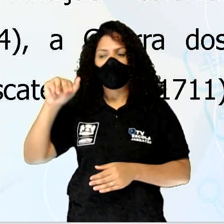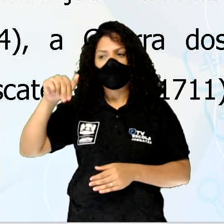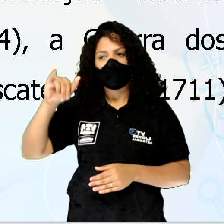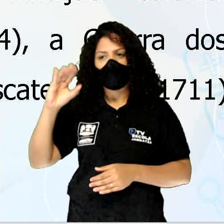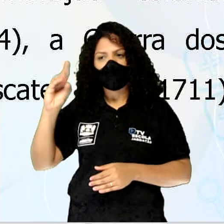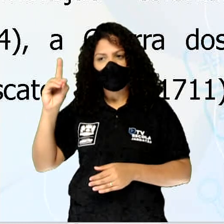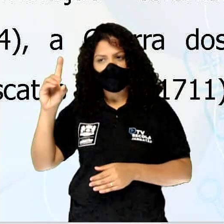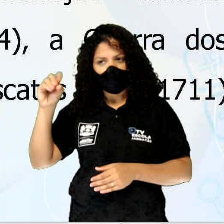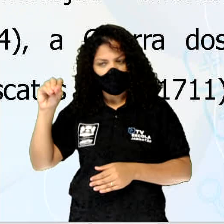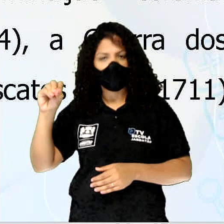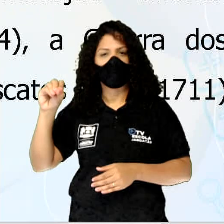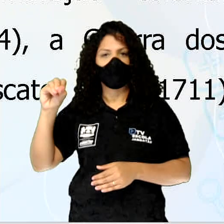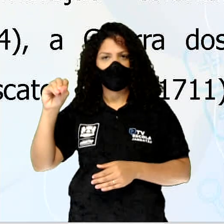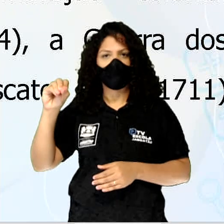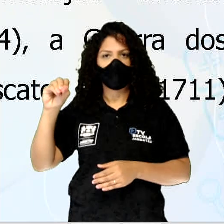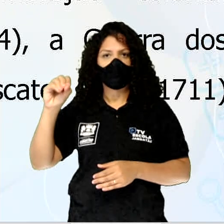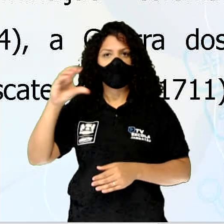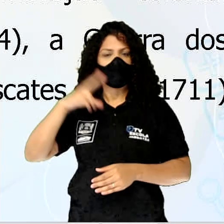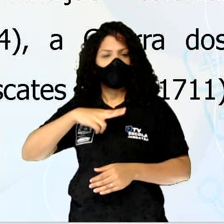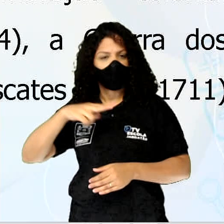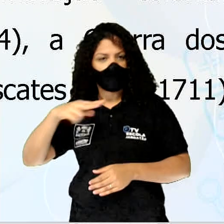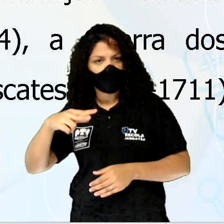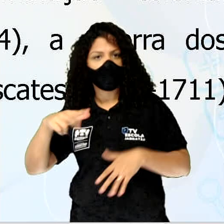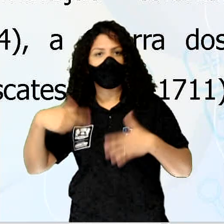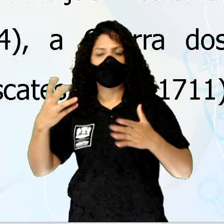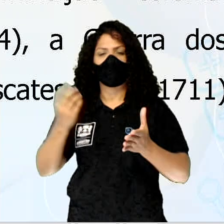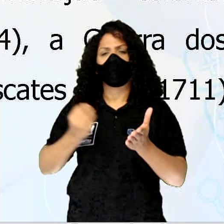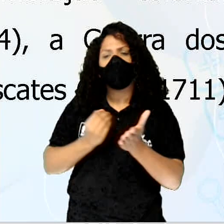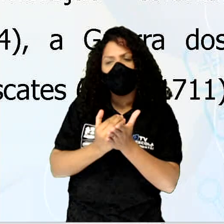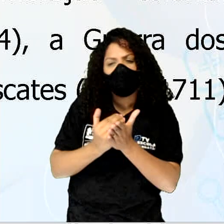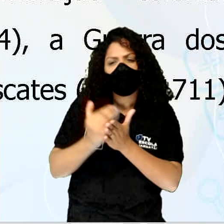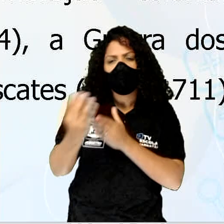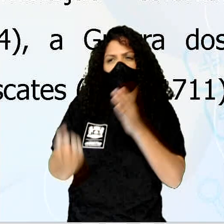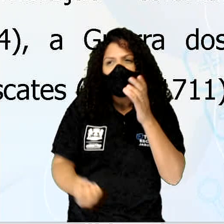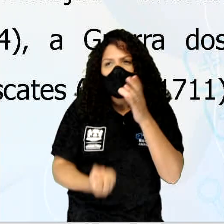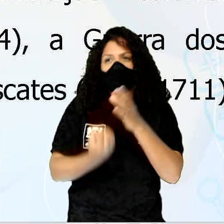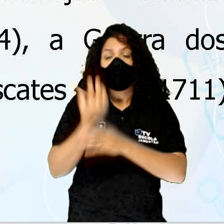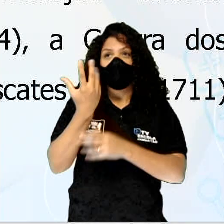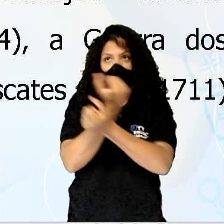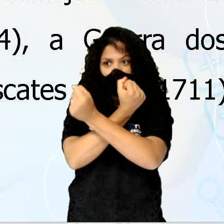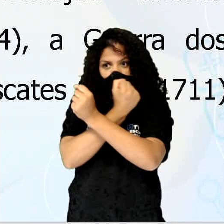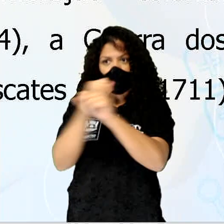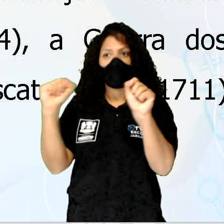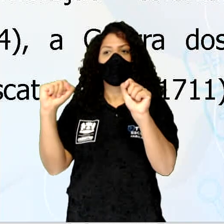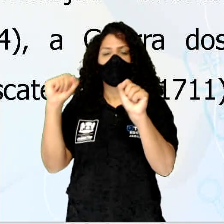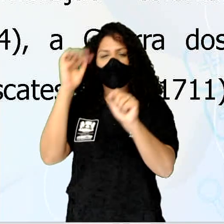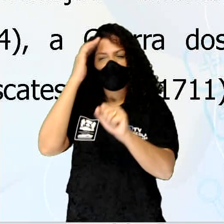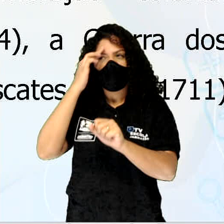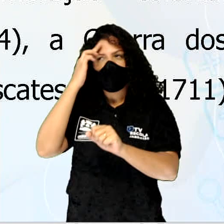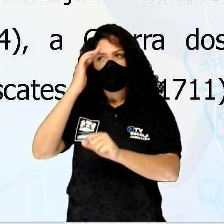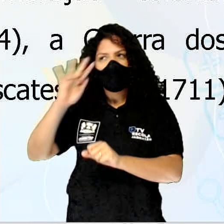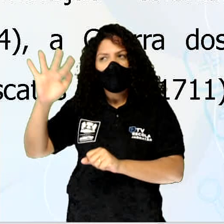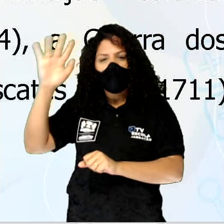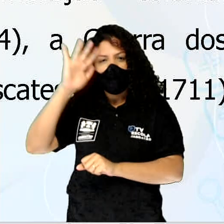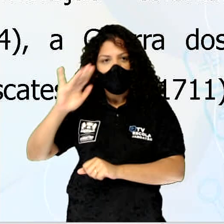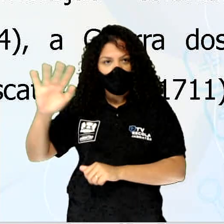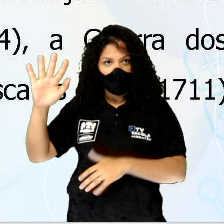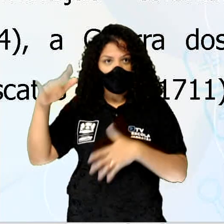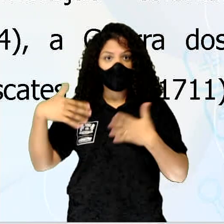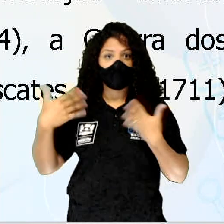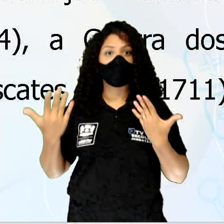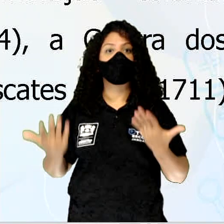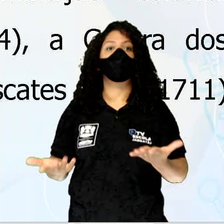que começa, né, assim, a brotar o sonho de liberdade. Conflitos que pretendiam mudar aspectos